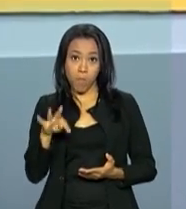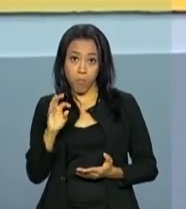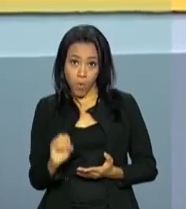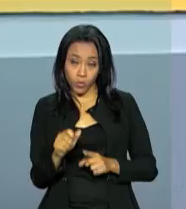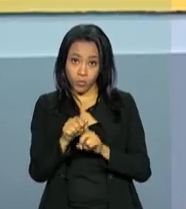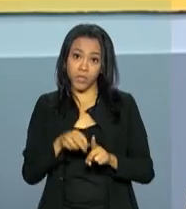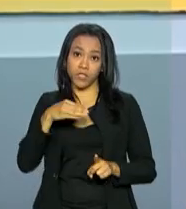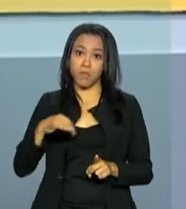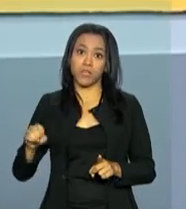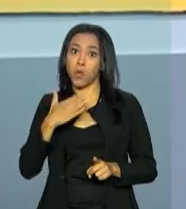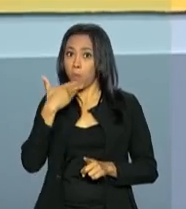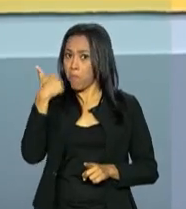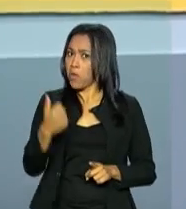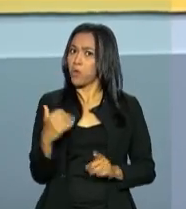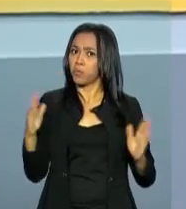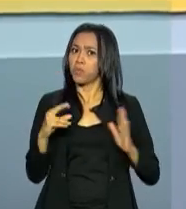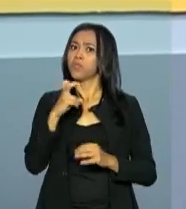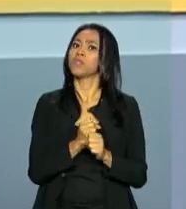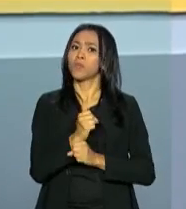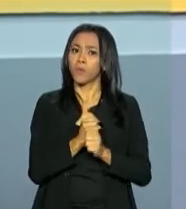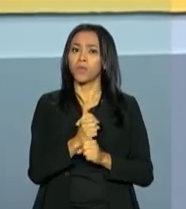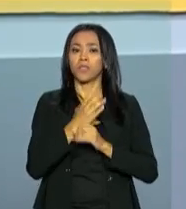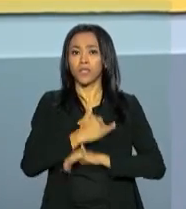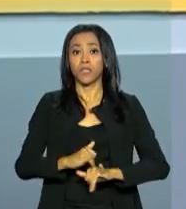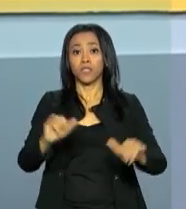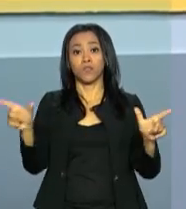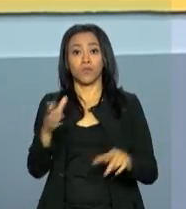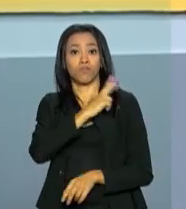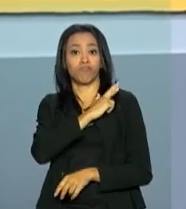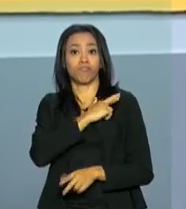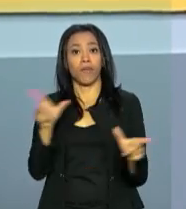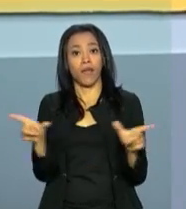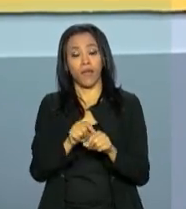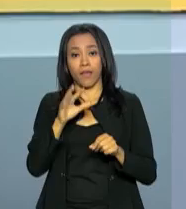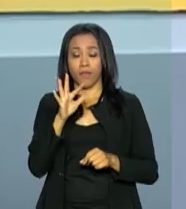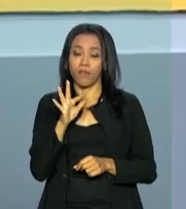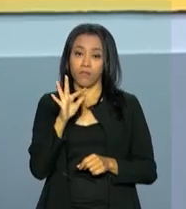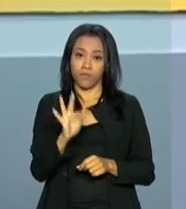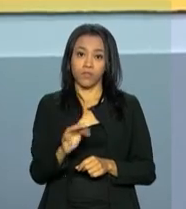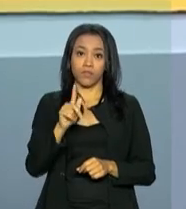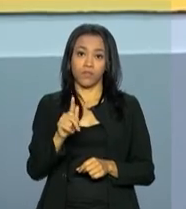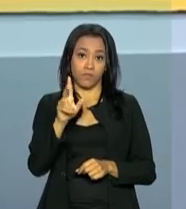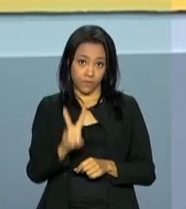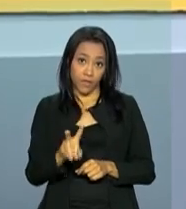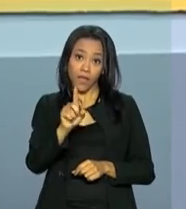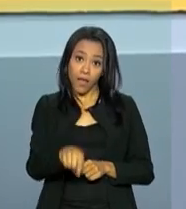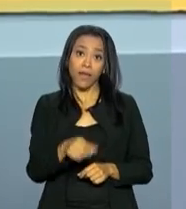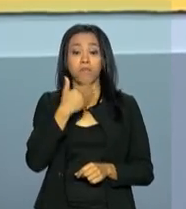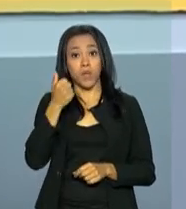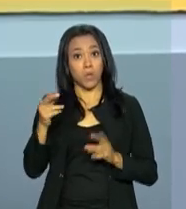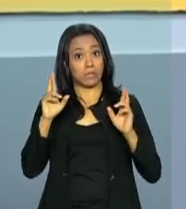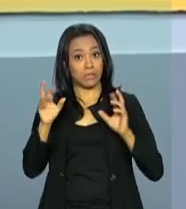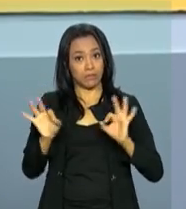nível em quase cinco anos informou a fundação getúlio vargas o resultado em decorrência da melhora tanto das expectativas